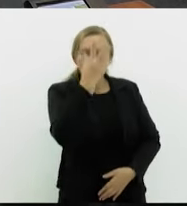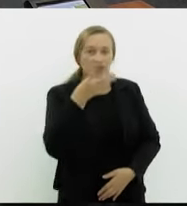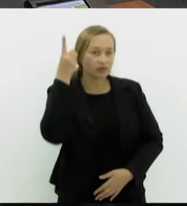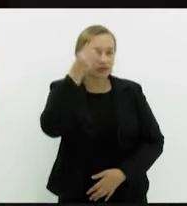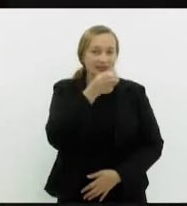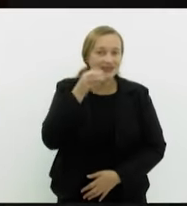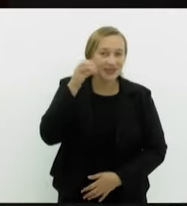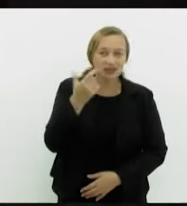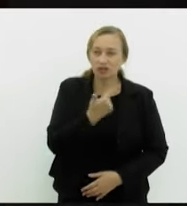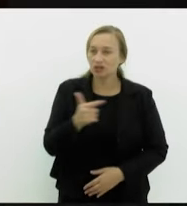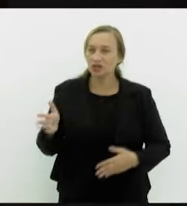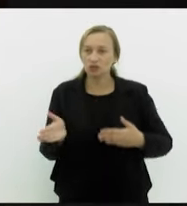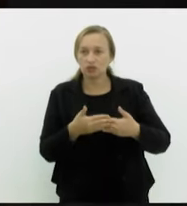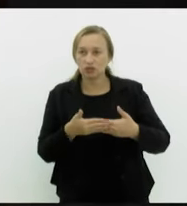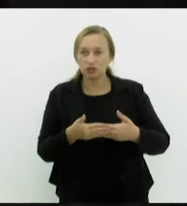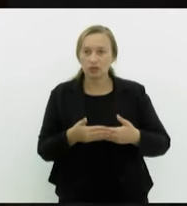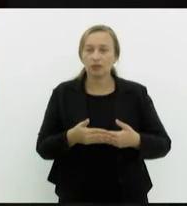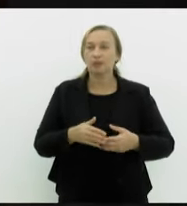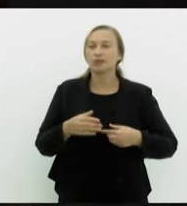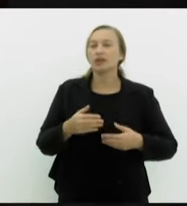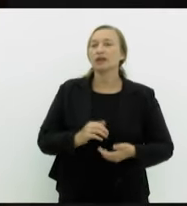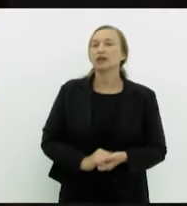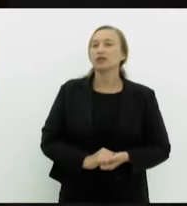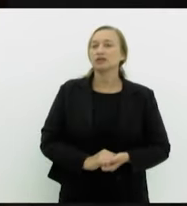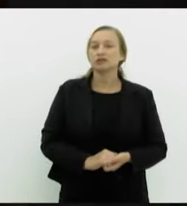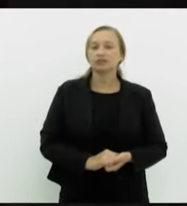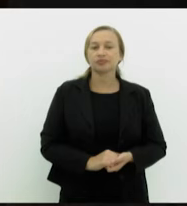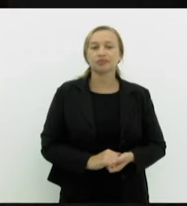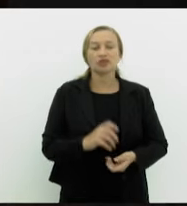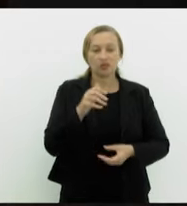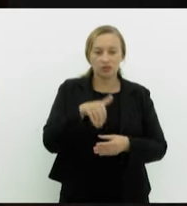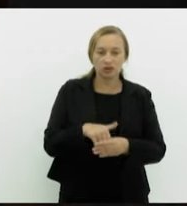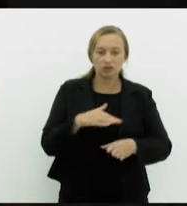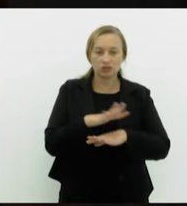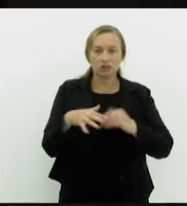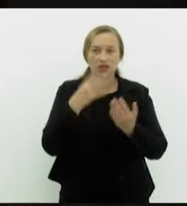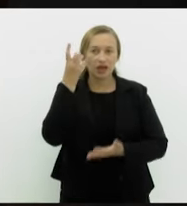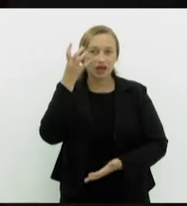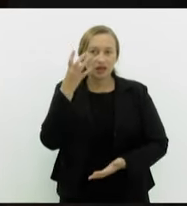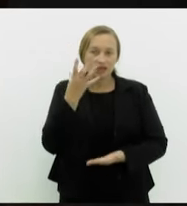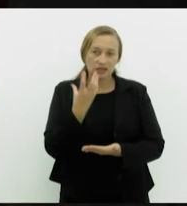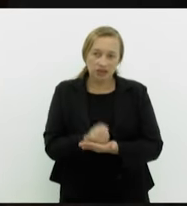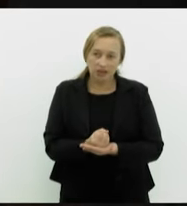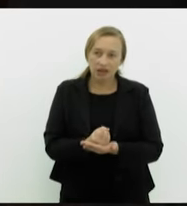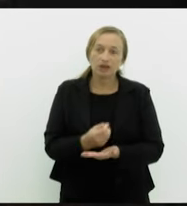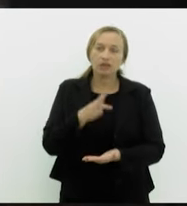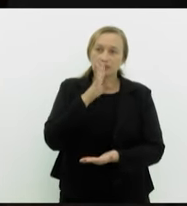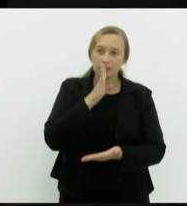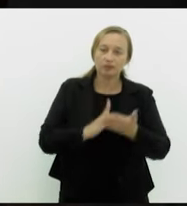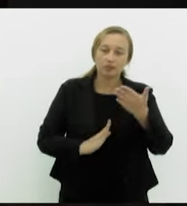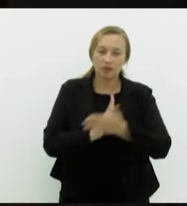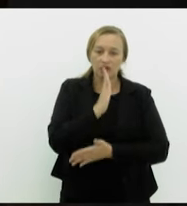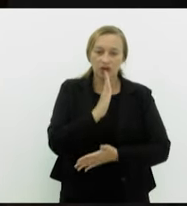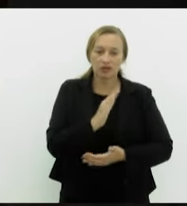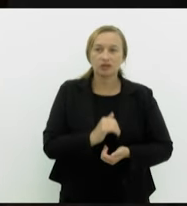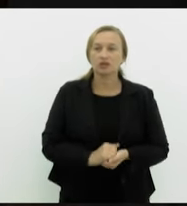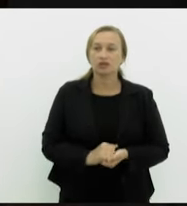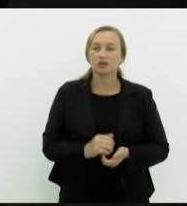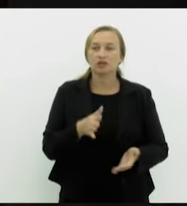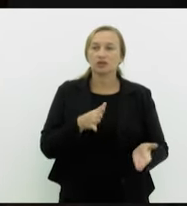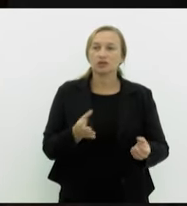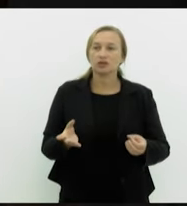Não havendo mais quem queira discutir, encerrada a discussão. Em votação, os senhores que aprovam permaneçam como estão. Aprovado,